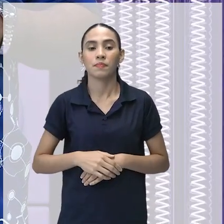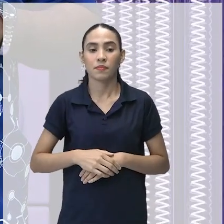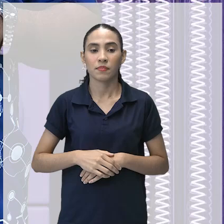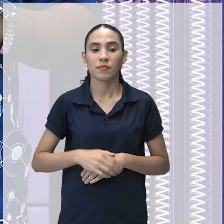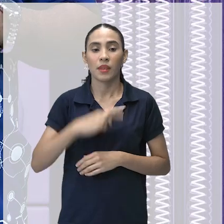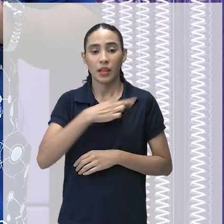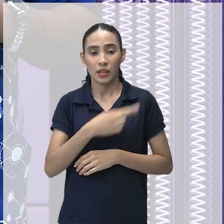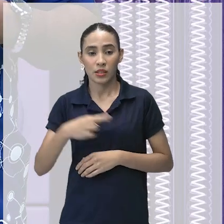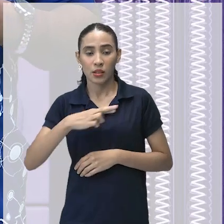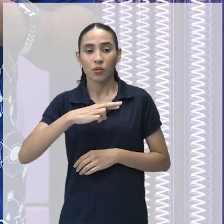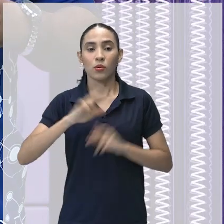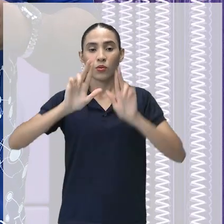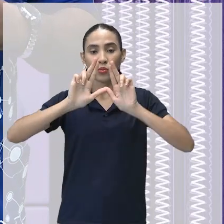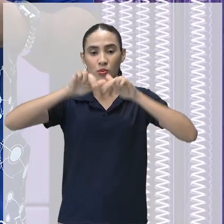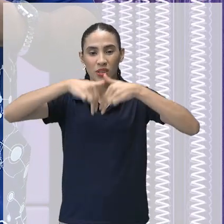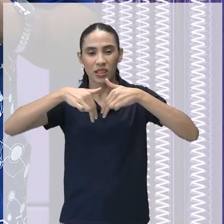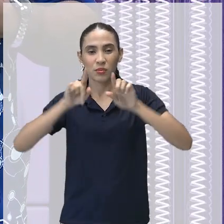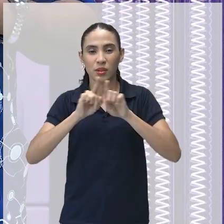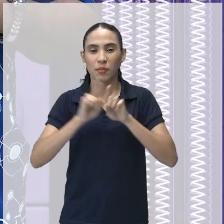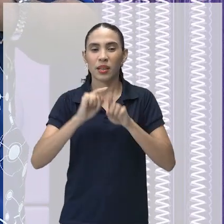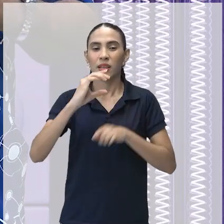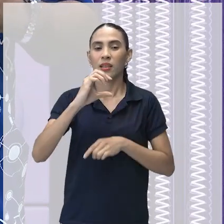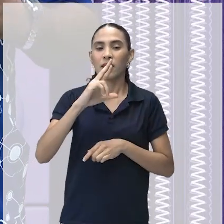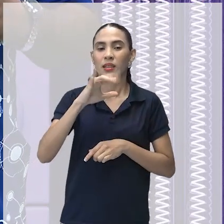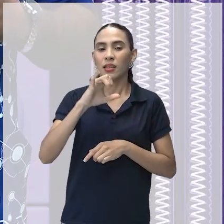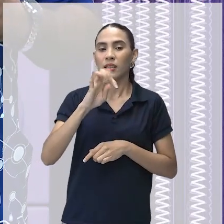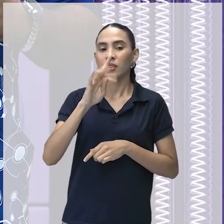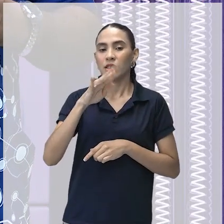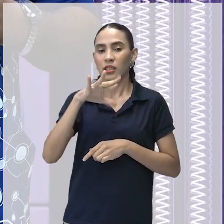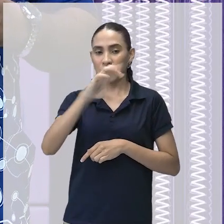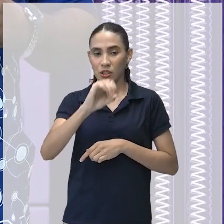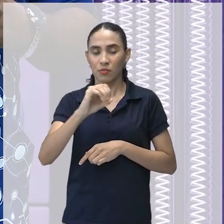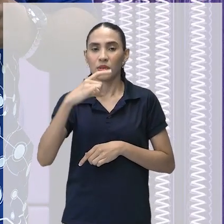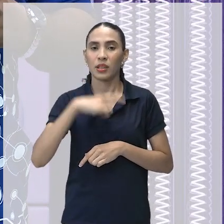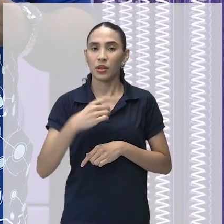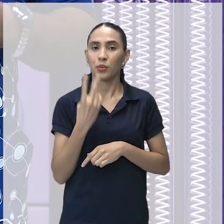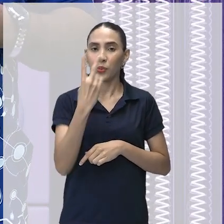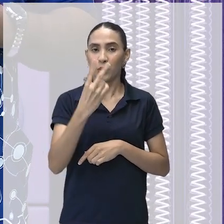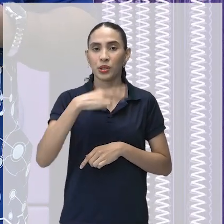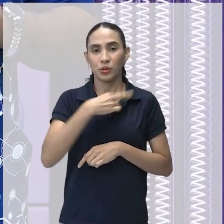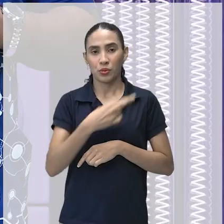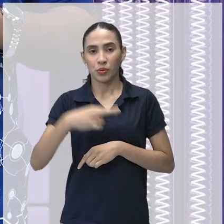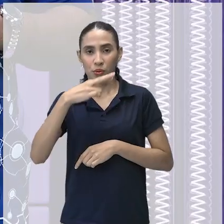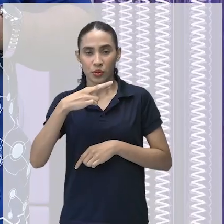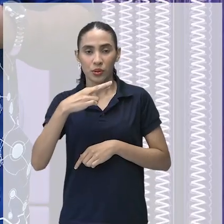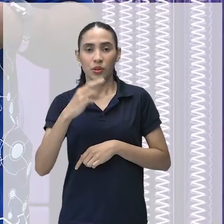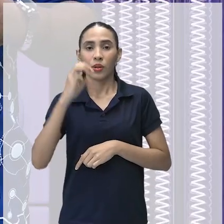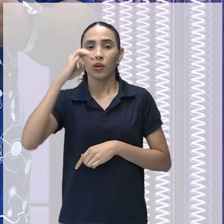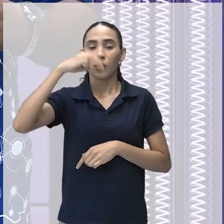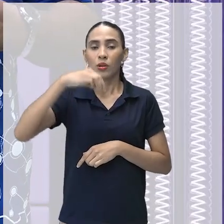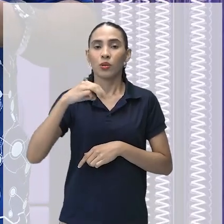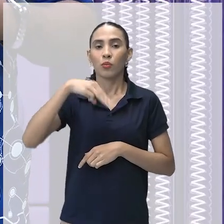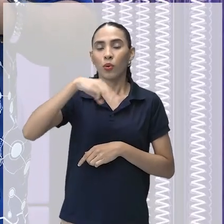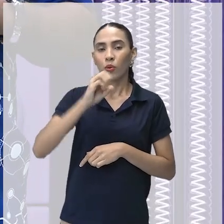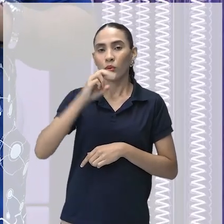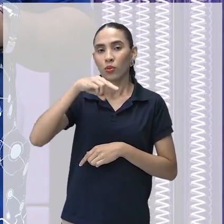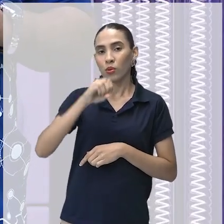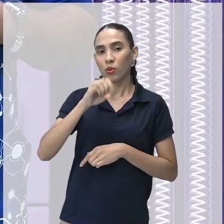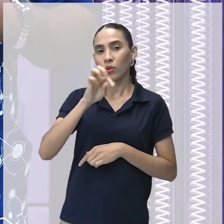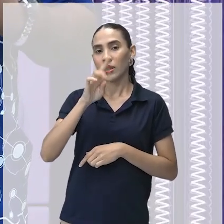e cristianismo. Então, como eu ia falando, essa história está presente aí em 2 religiões monoteístas e